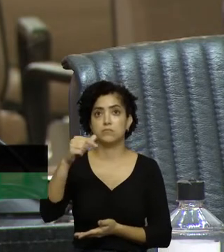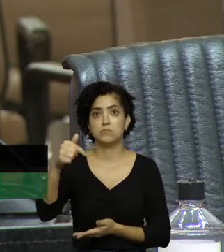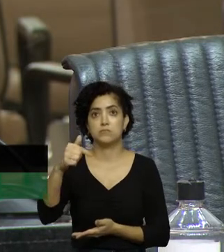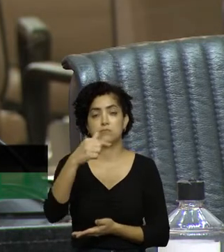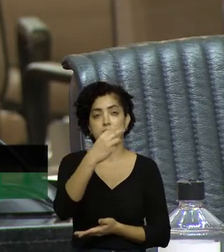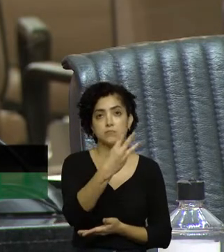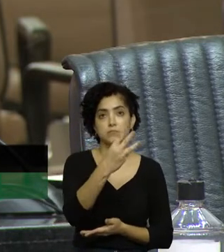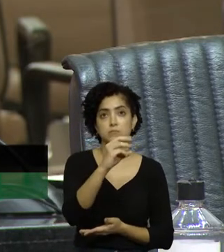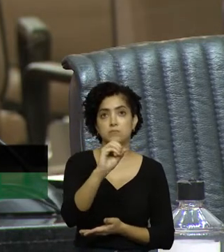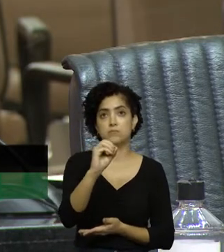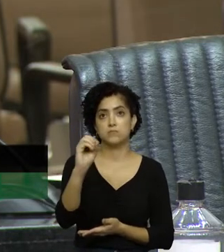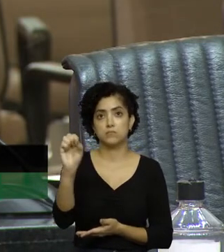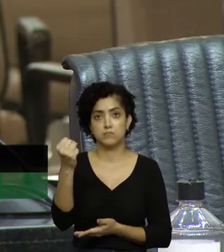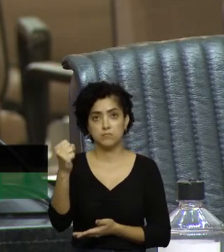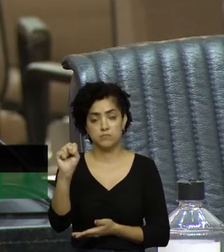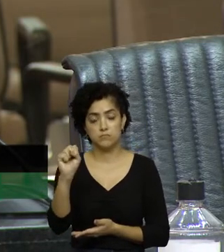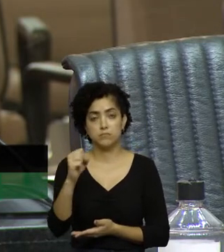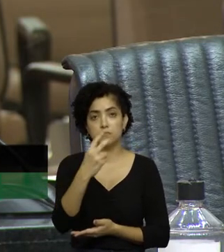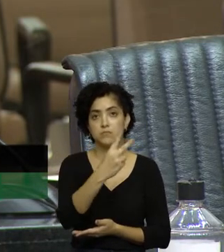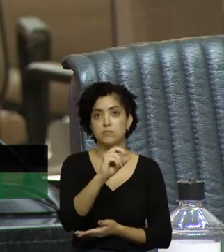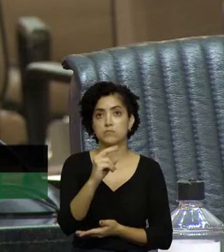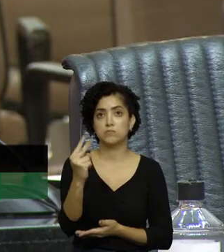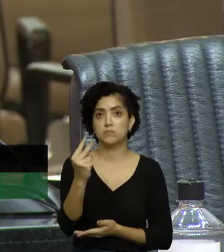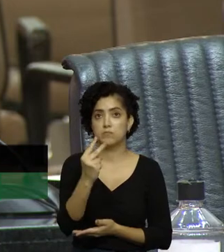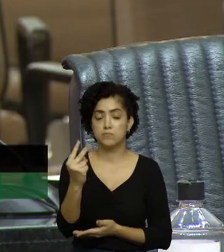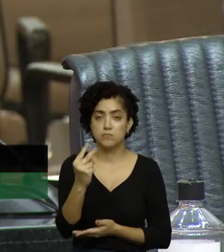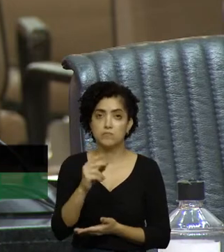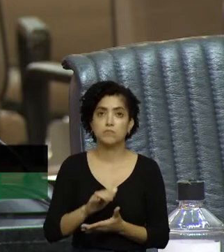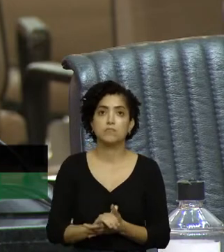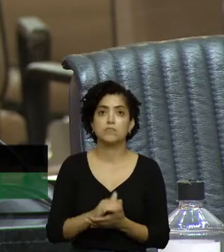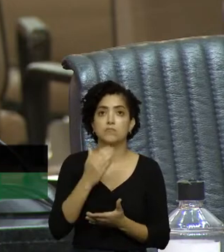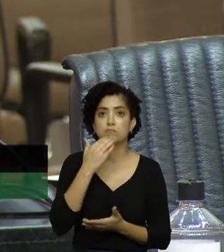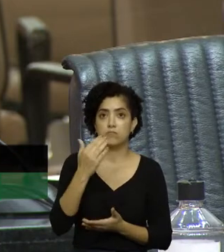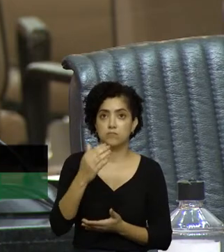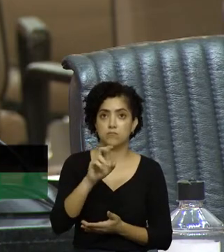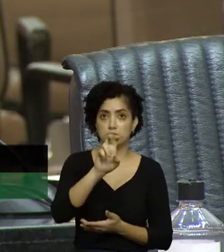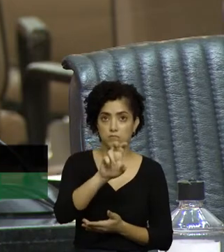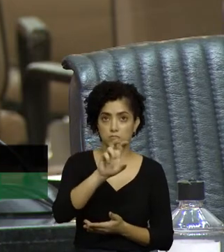300/308/2022. Na sequência, o senhor presidente referiu os requerimentos número